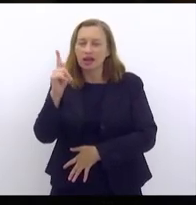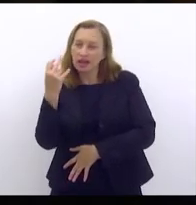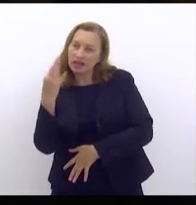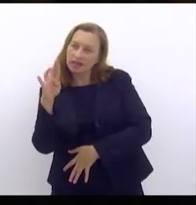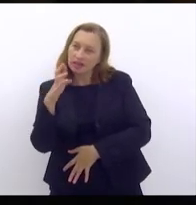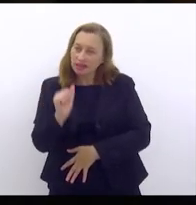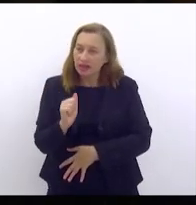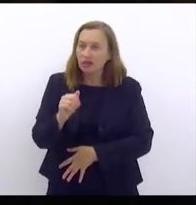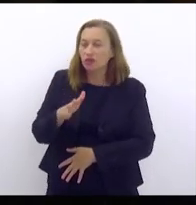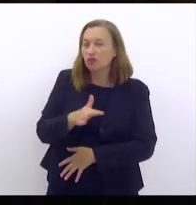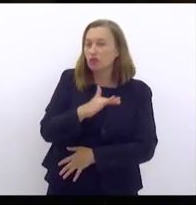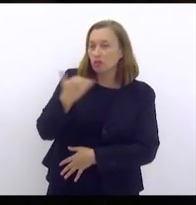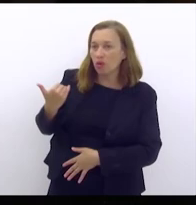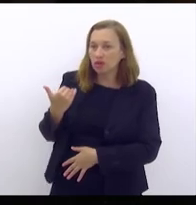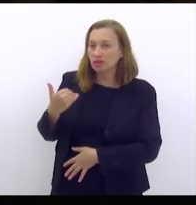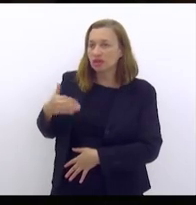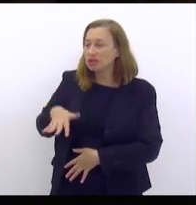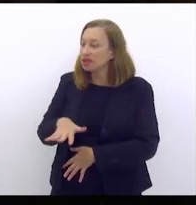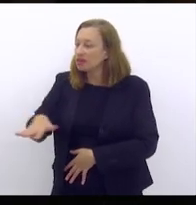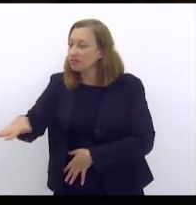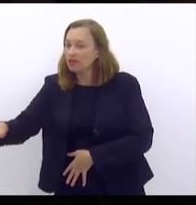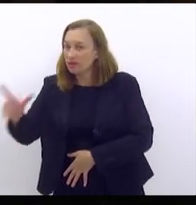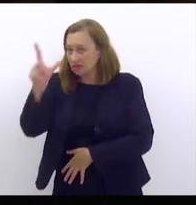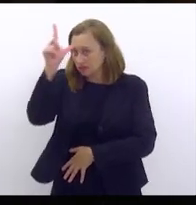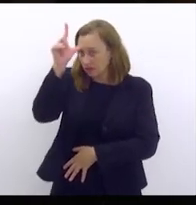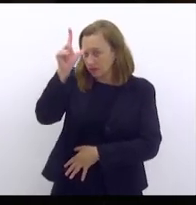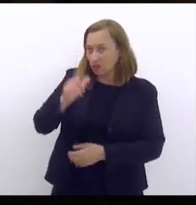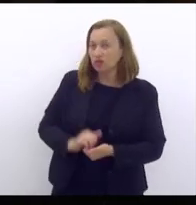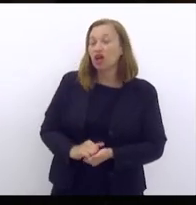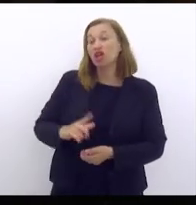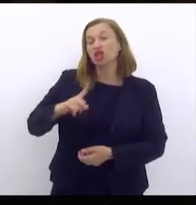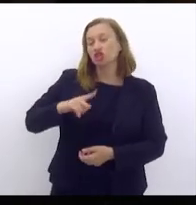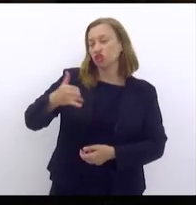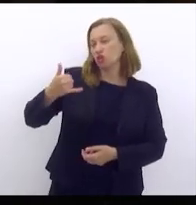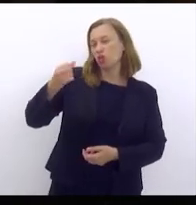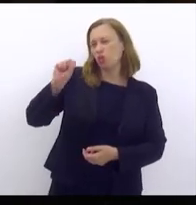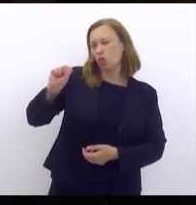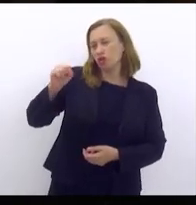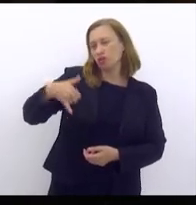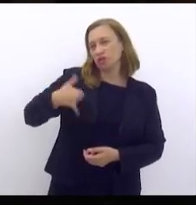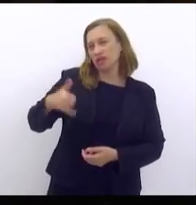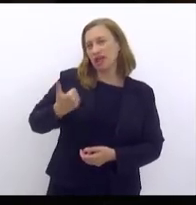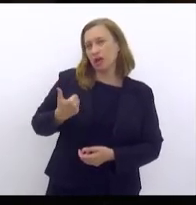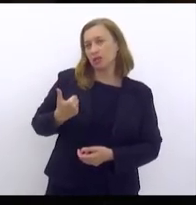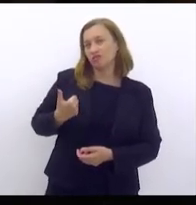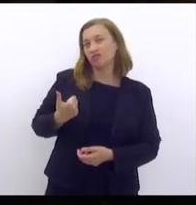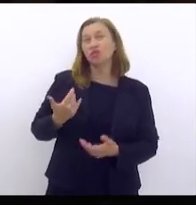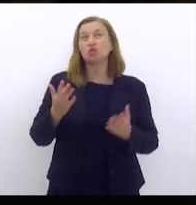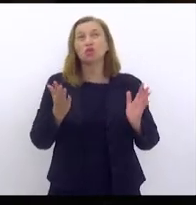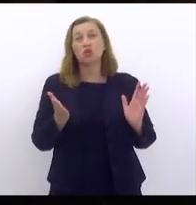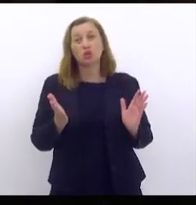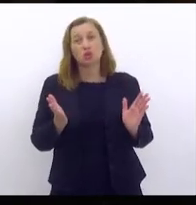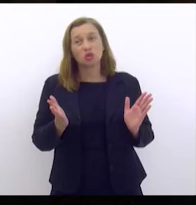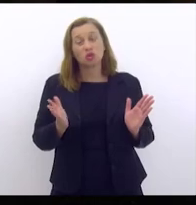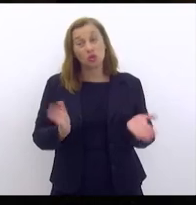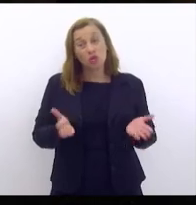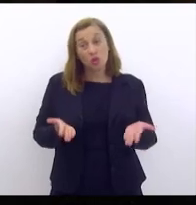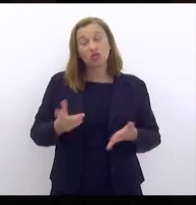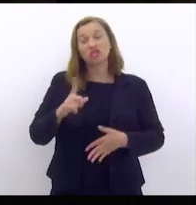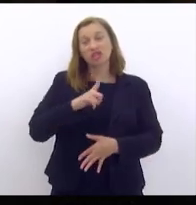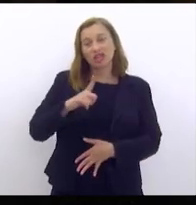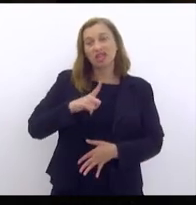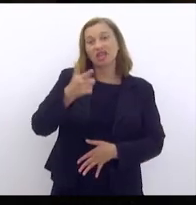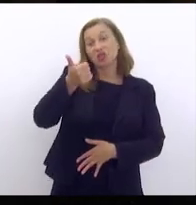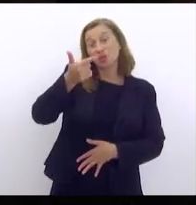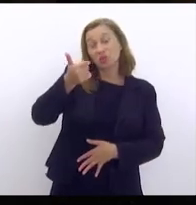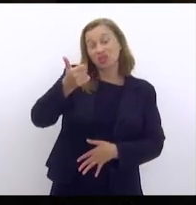assassinada no Complexo do Alemão. Agatha tinha 8 anos de idade e faria, né, teria 12 anos no dia